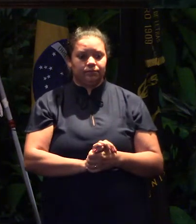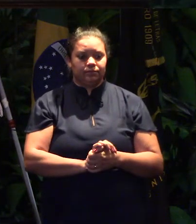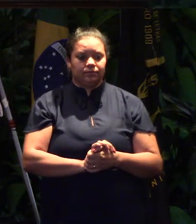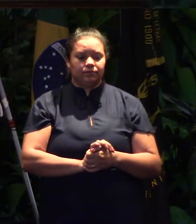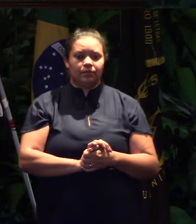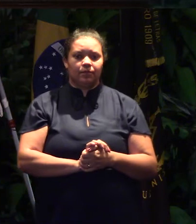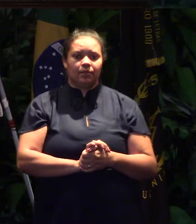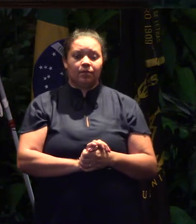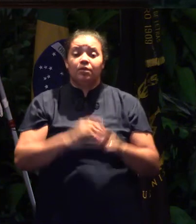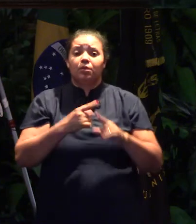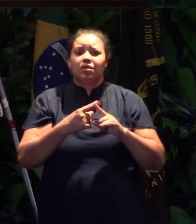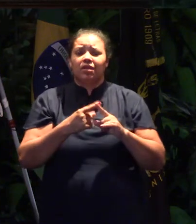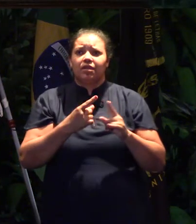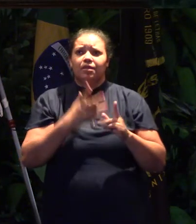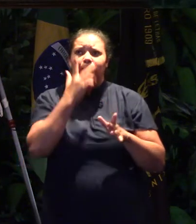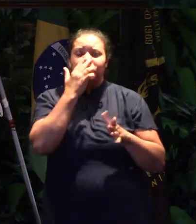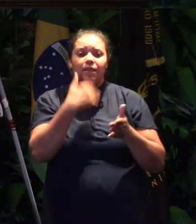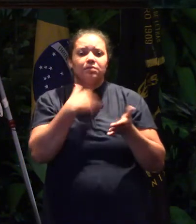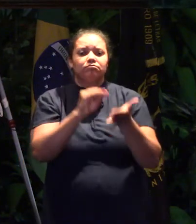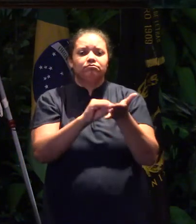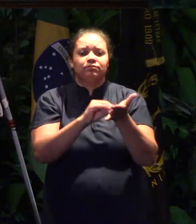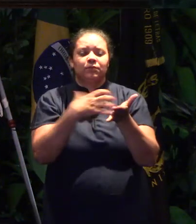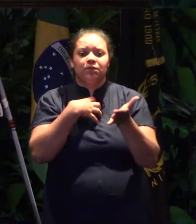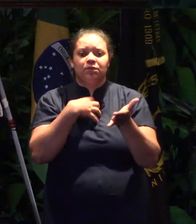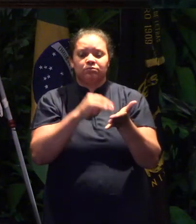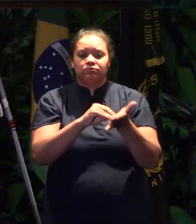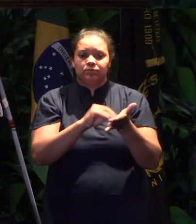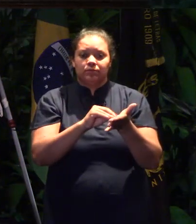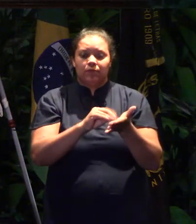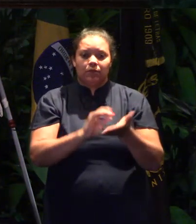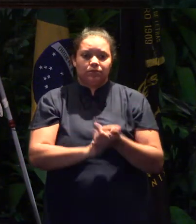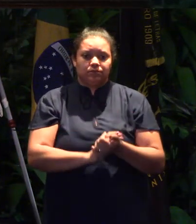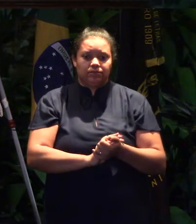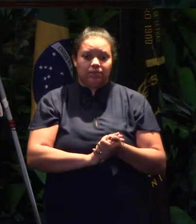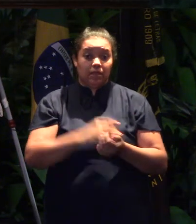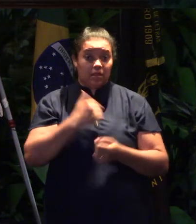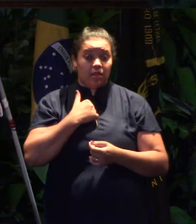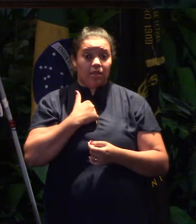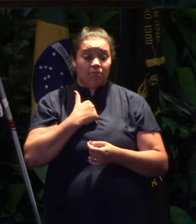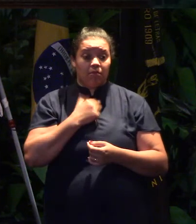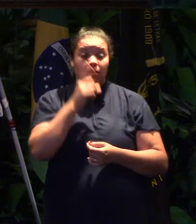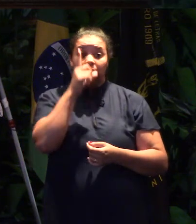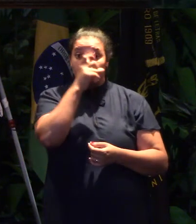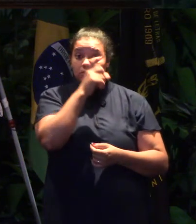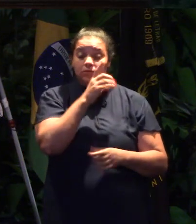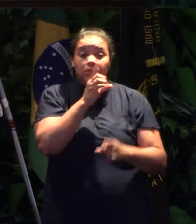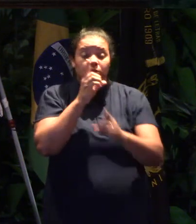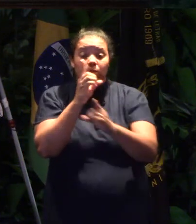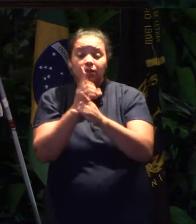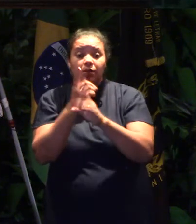E por que é uma lacuna, né? Porque, incrivelmente, eu tenho dificuldades de encontrar